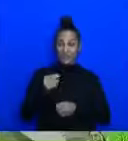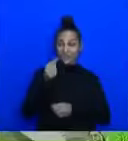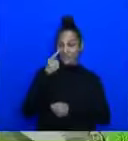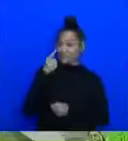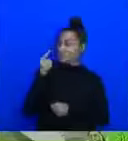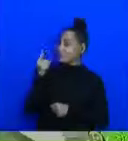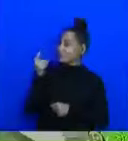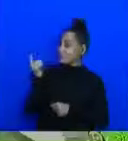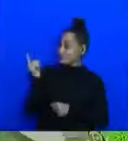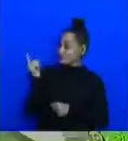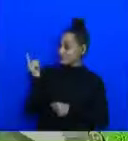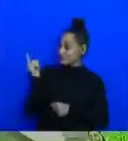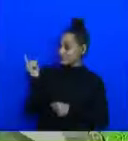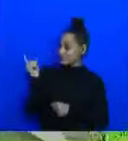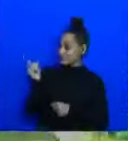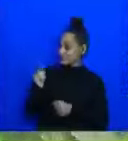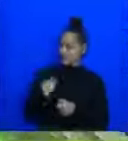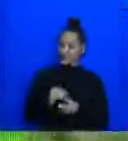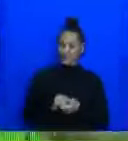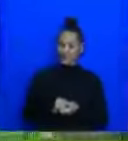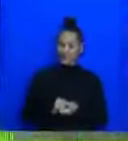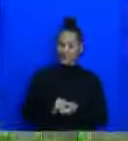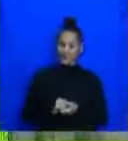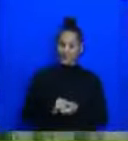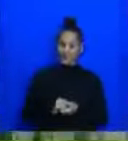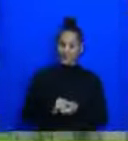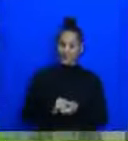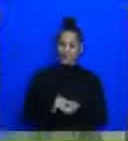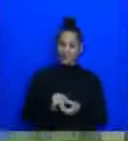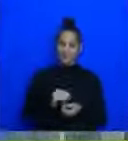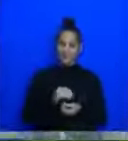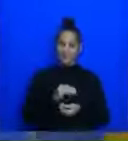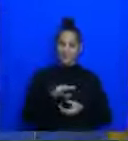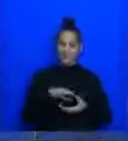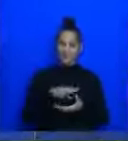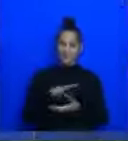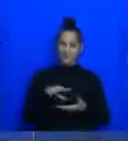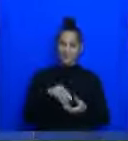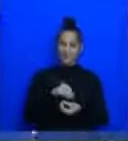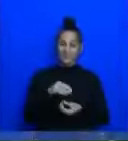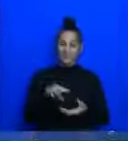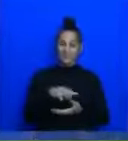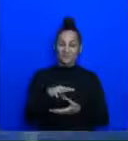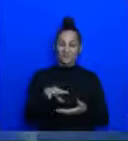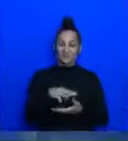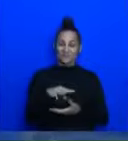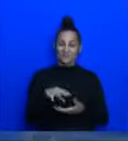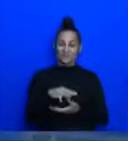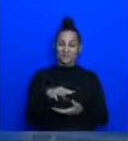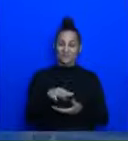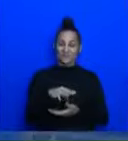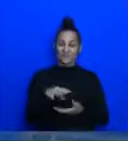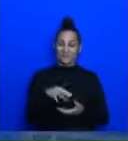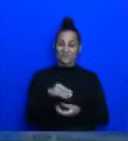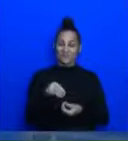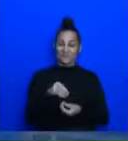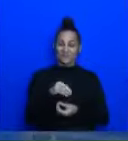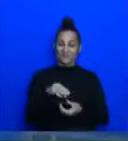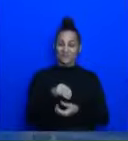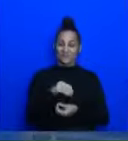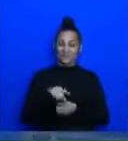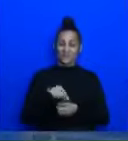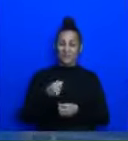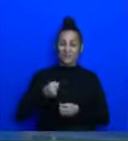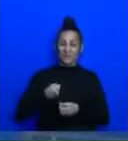Bola posicionada, valendo. Globo carregado, globo girando com as 10 bolas, sorteando agora